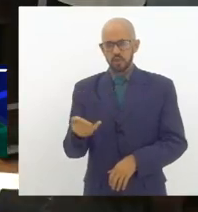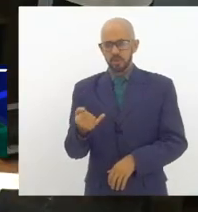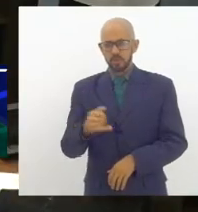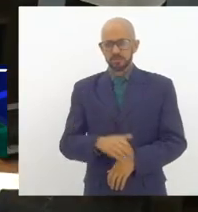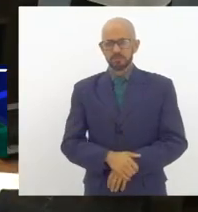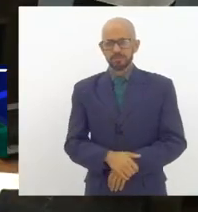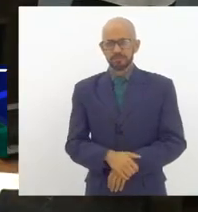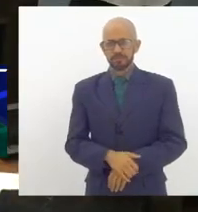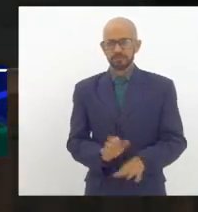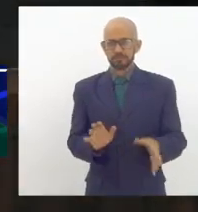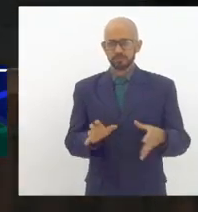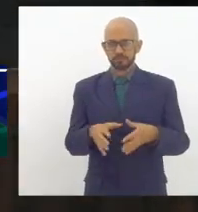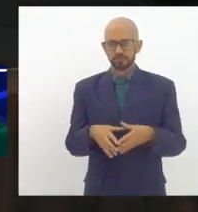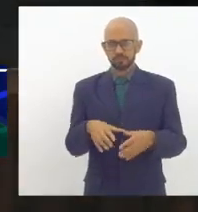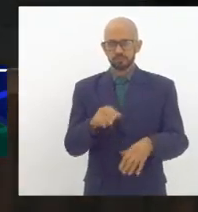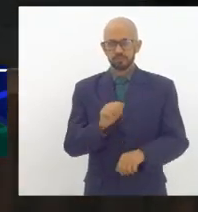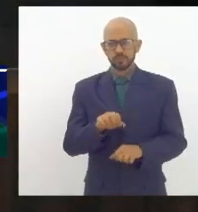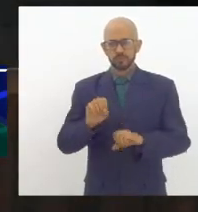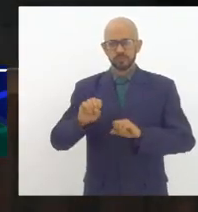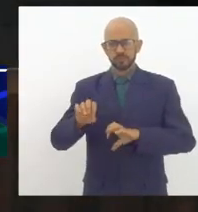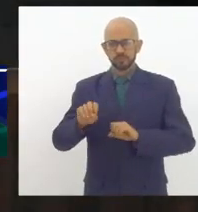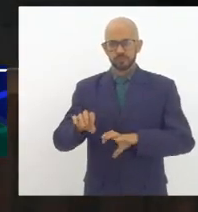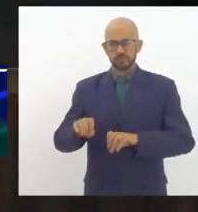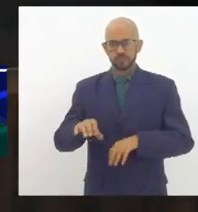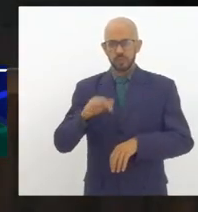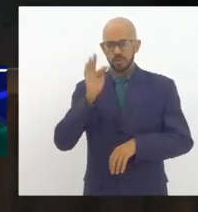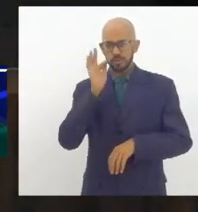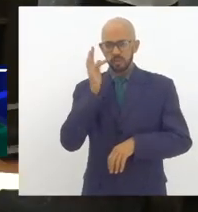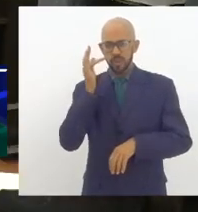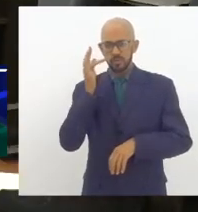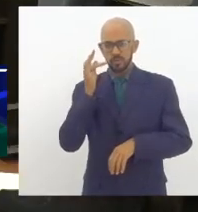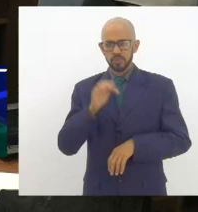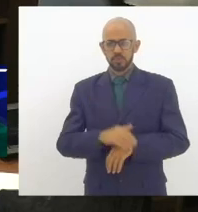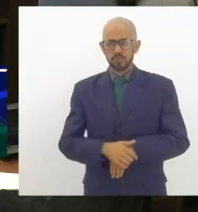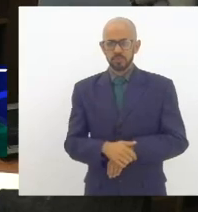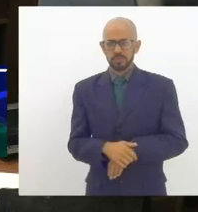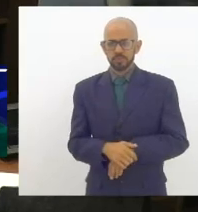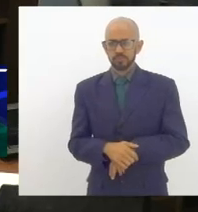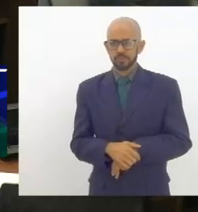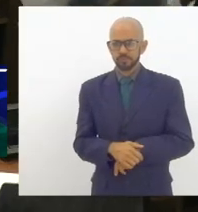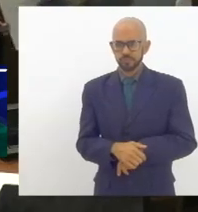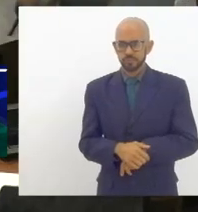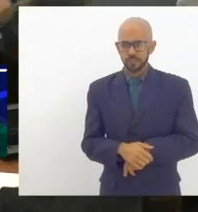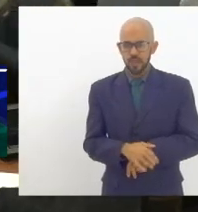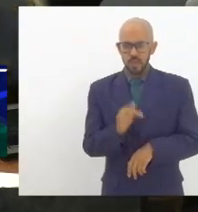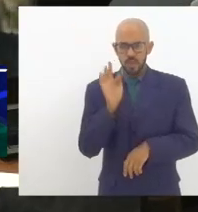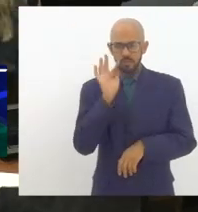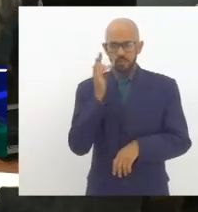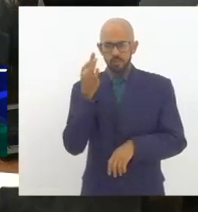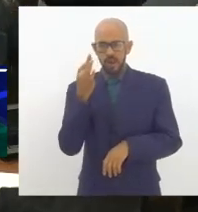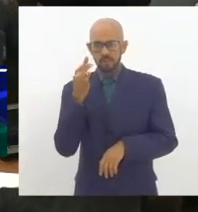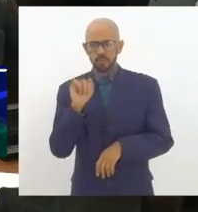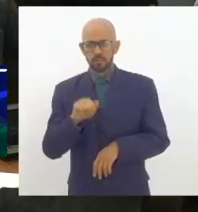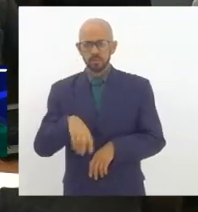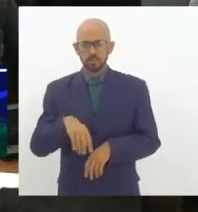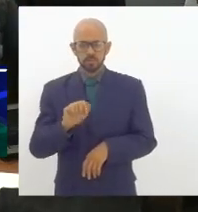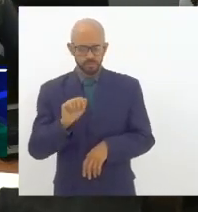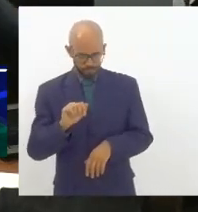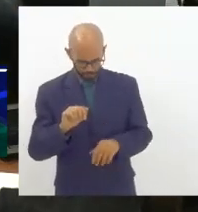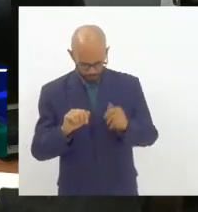pela comissão de educação Deputado vários serafini a capital do Flávio serafini